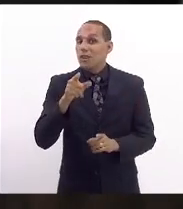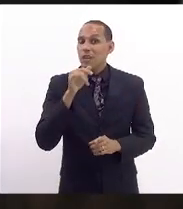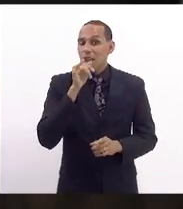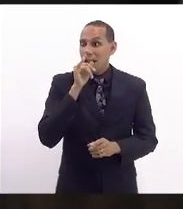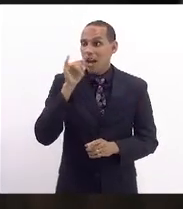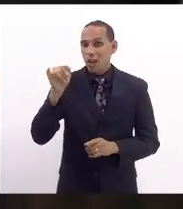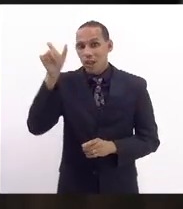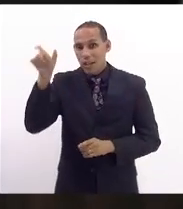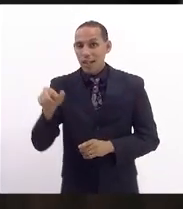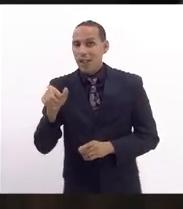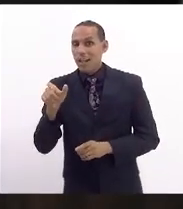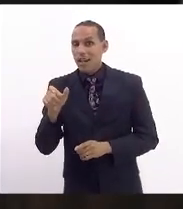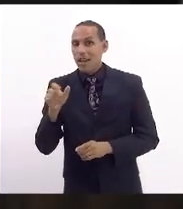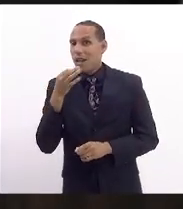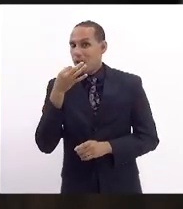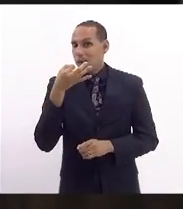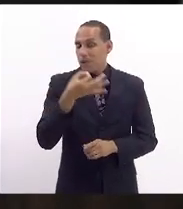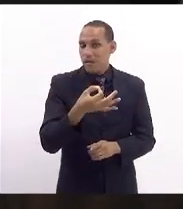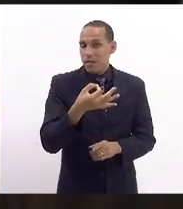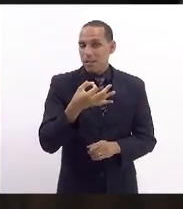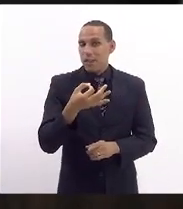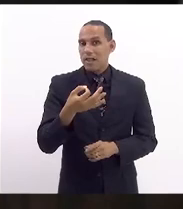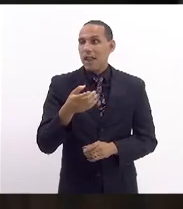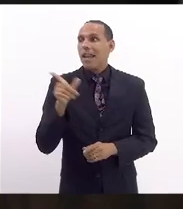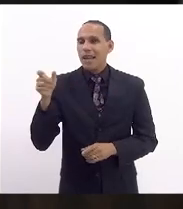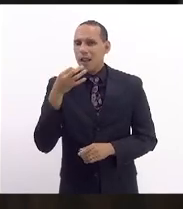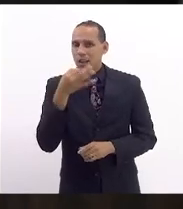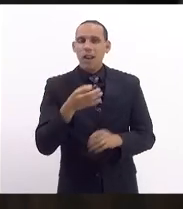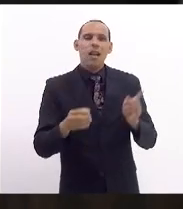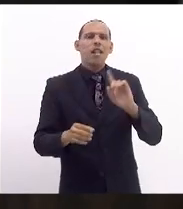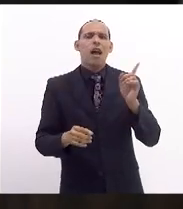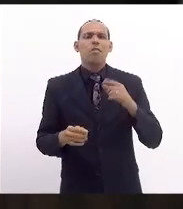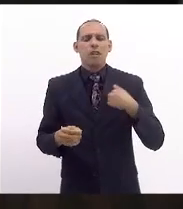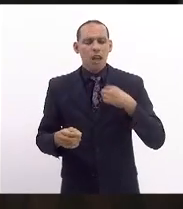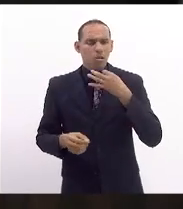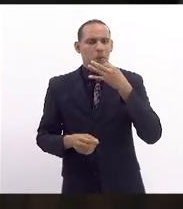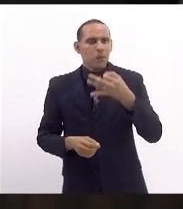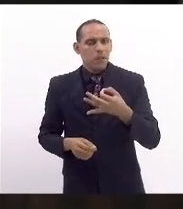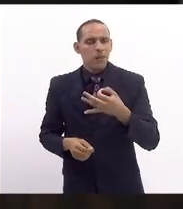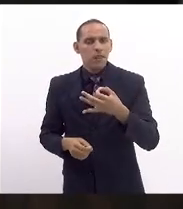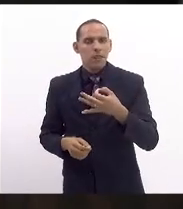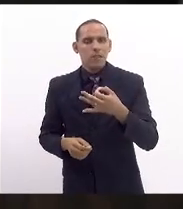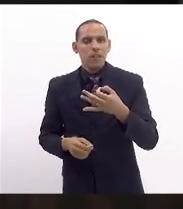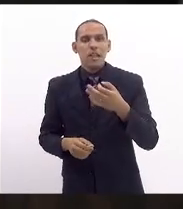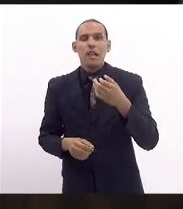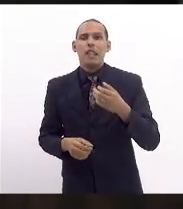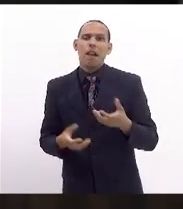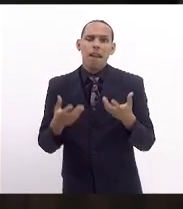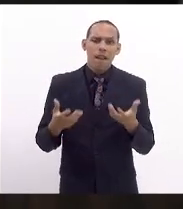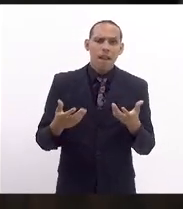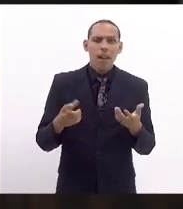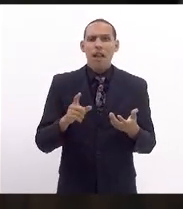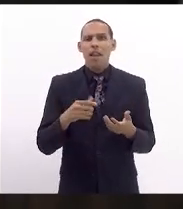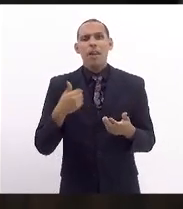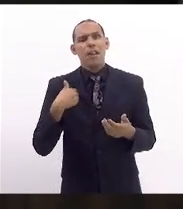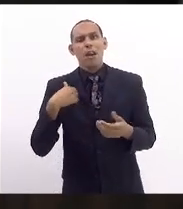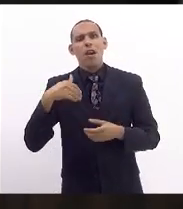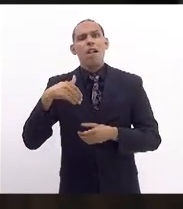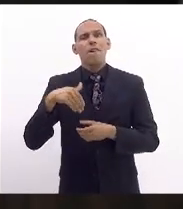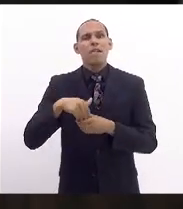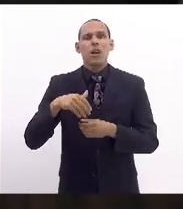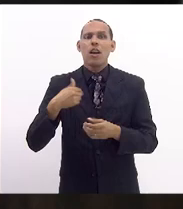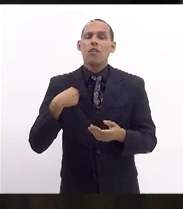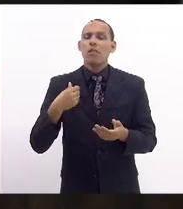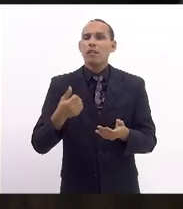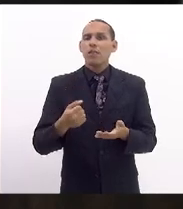falado para ele e a dar o parecer a falei tão nos Paulo vai emitir parecer você falou não e parecer se quiser vamos vovó tu me derrota